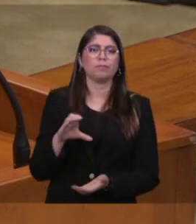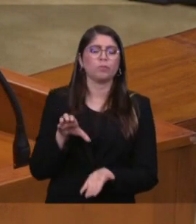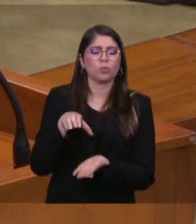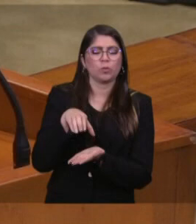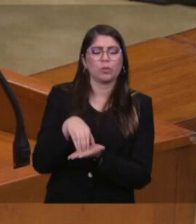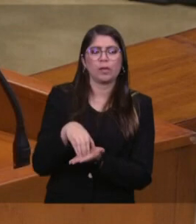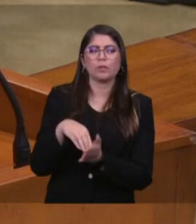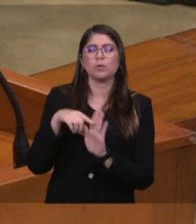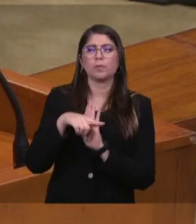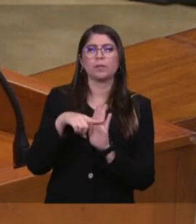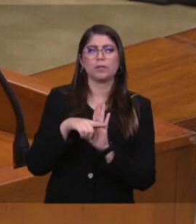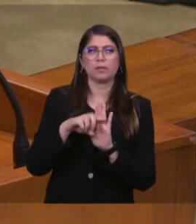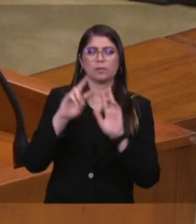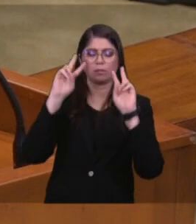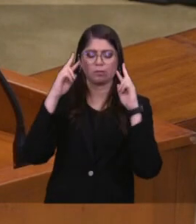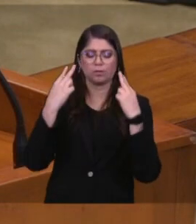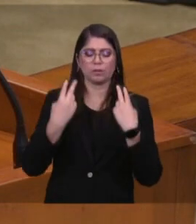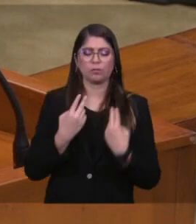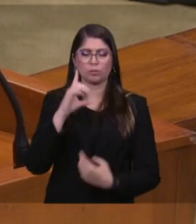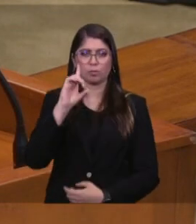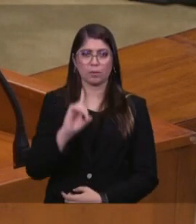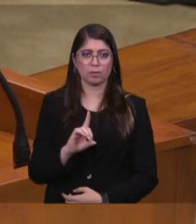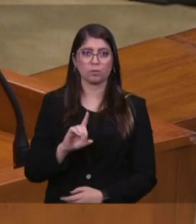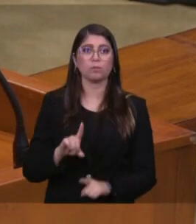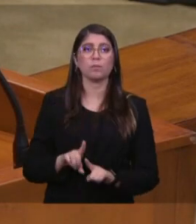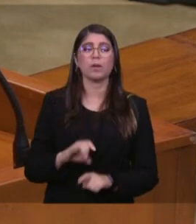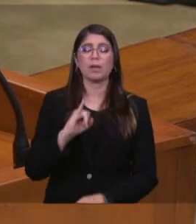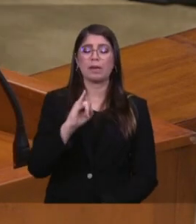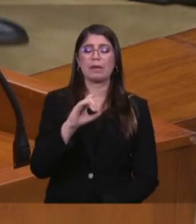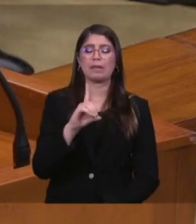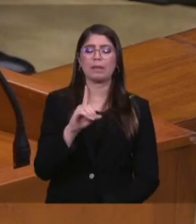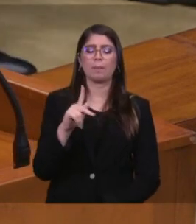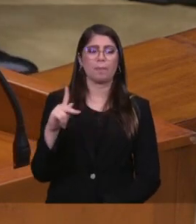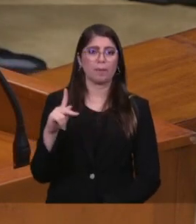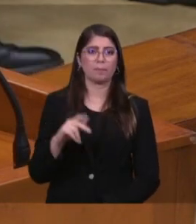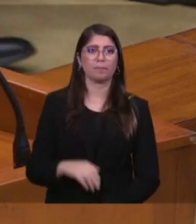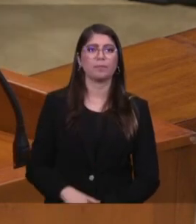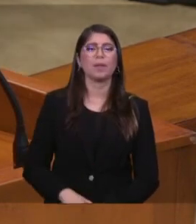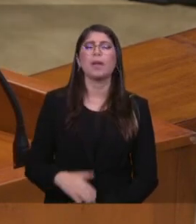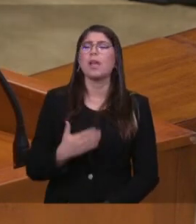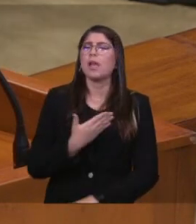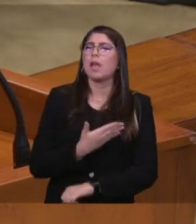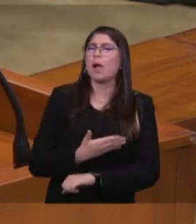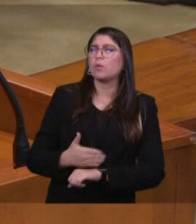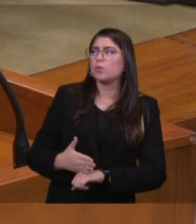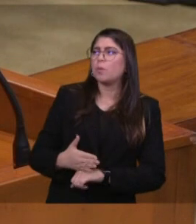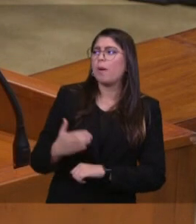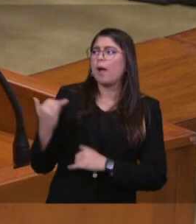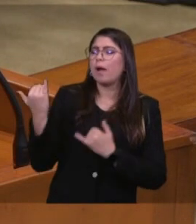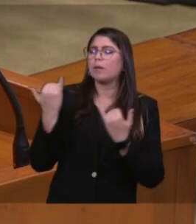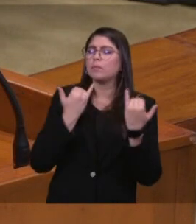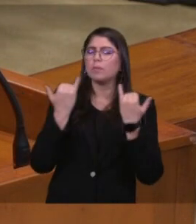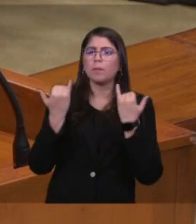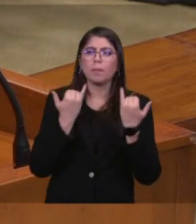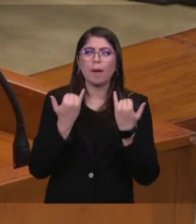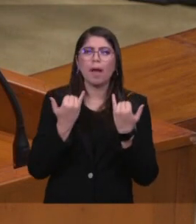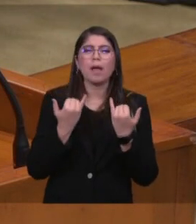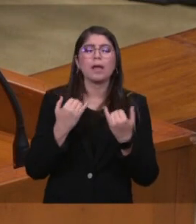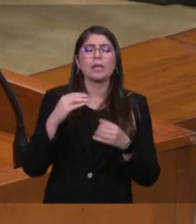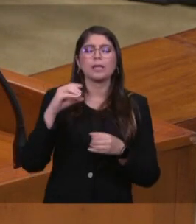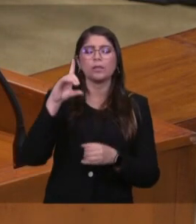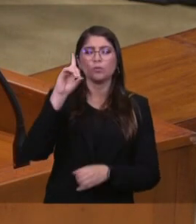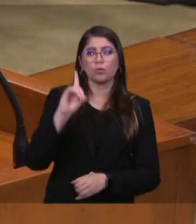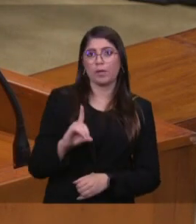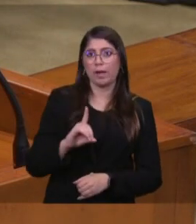do IDP. Inicio minha fala destacando que é comum ouvirmos que o direito brasileiro não chancelou o racismo